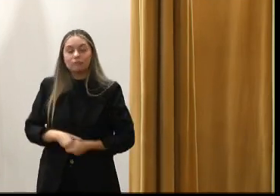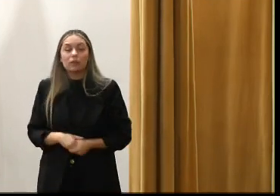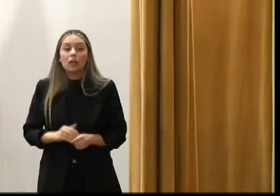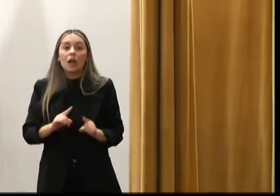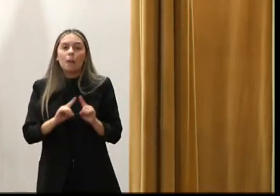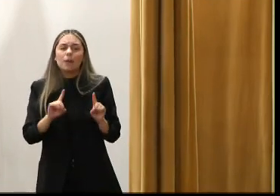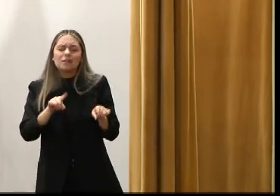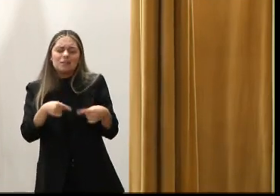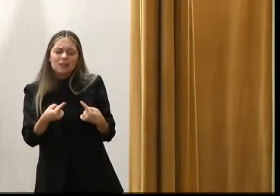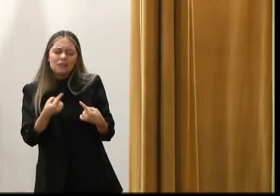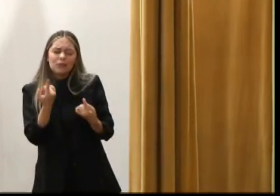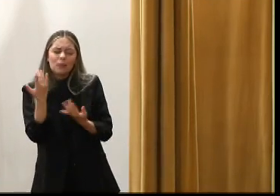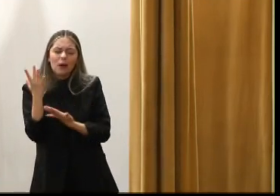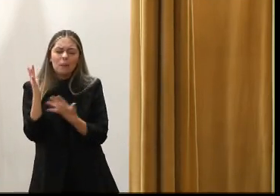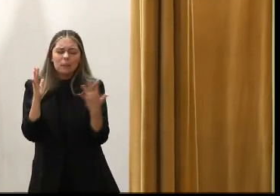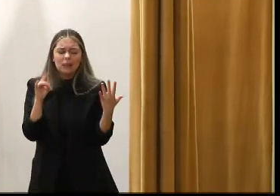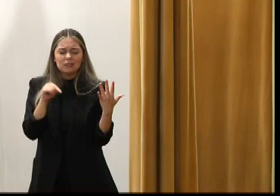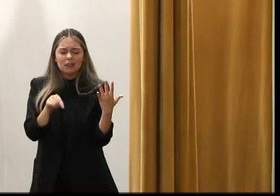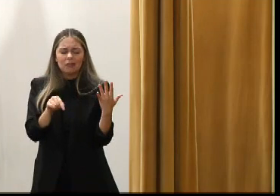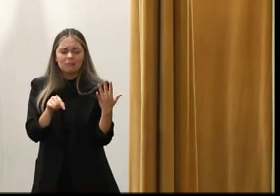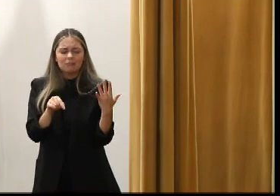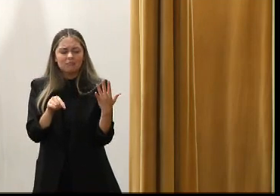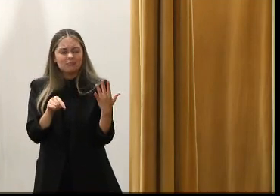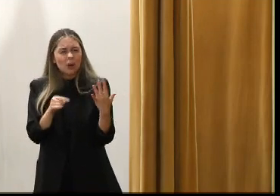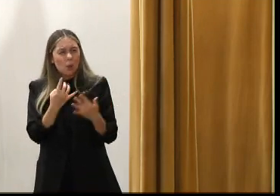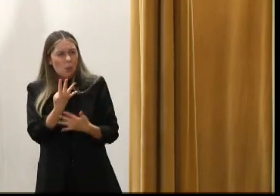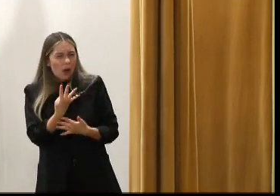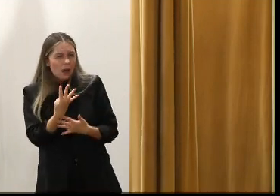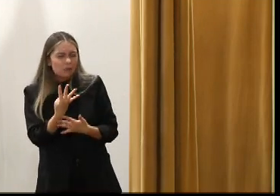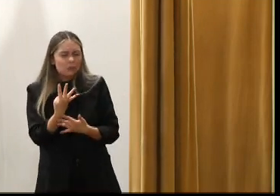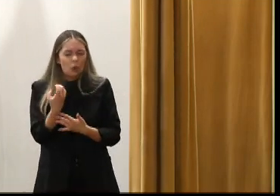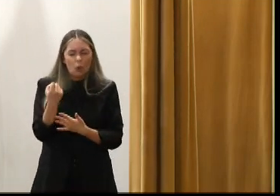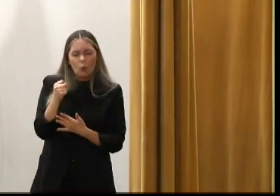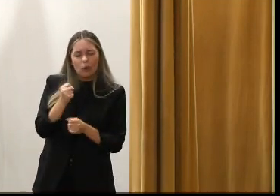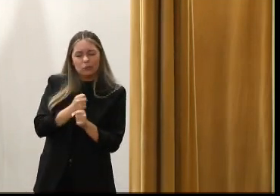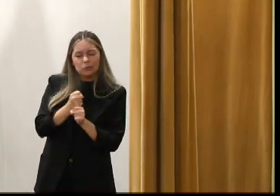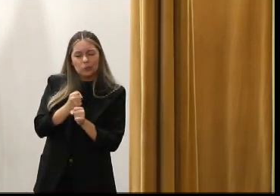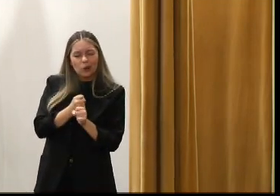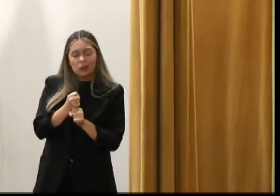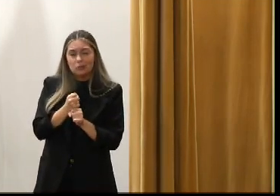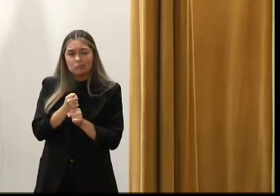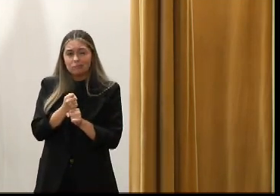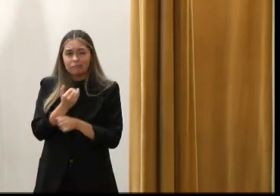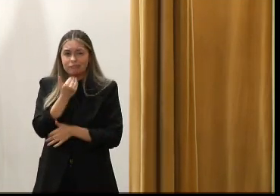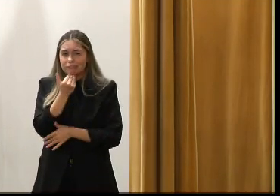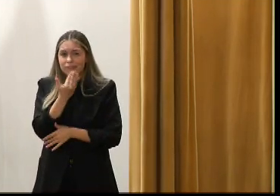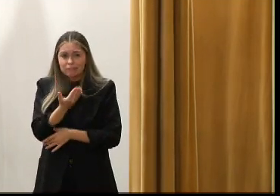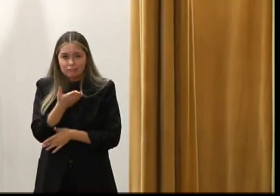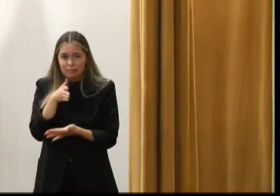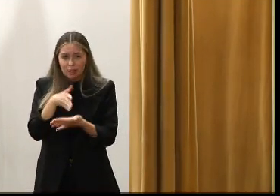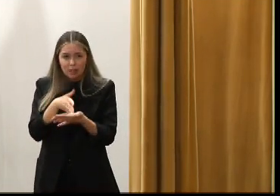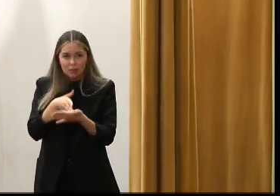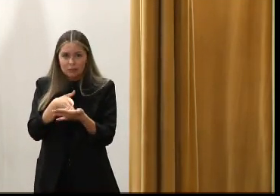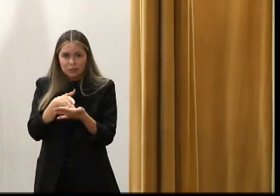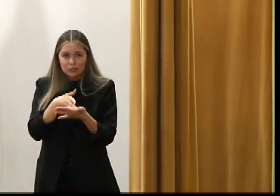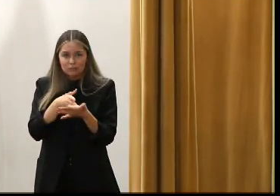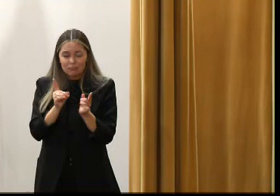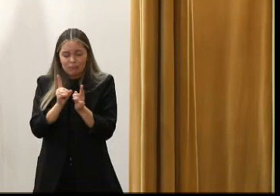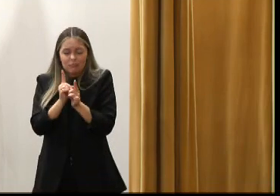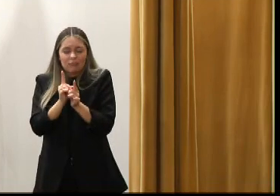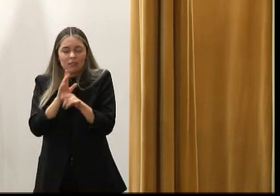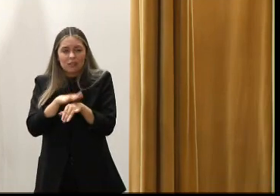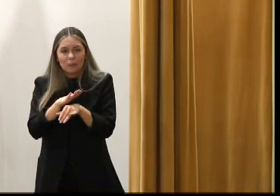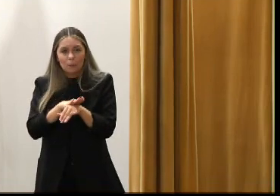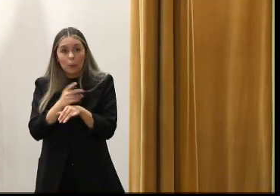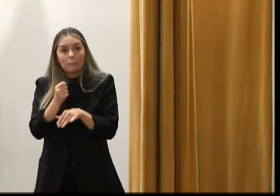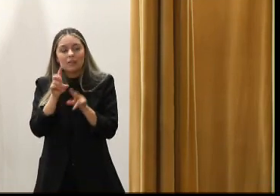área ambiental são tão grandes que 4 ou 8 anos normalmente não são suficientes. É necessário a gente